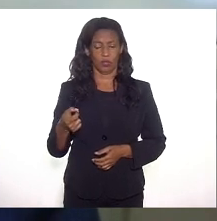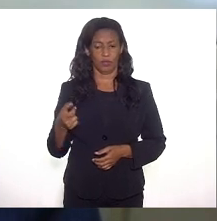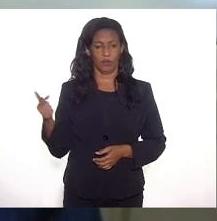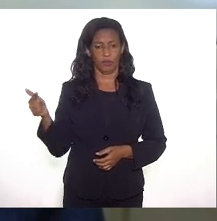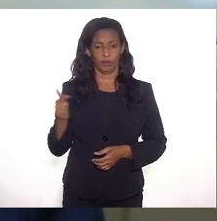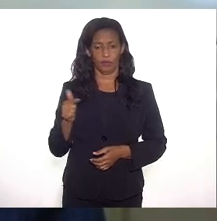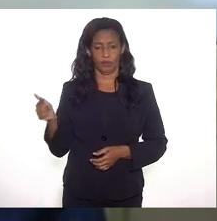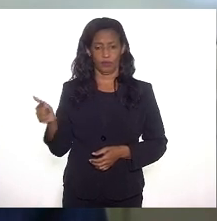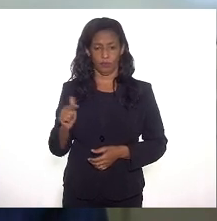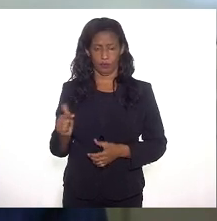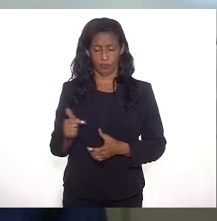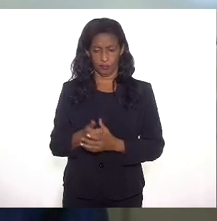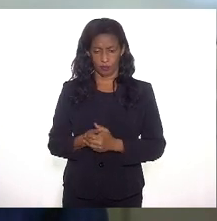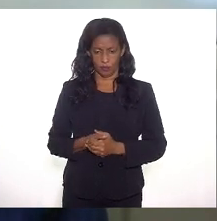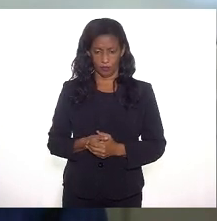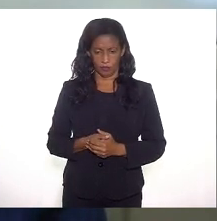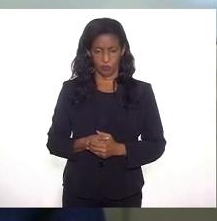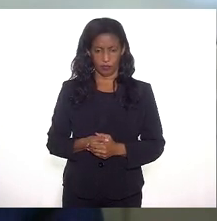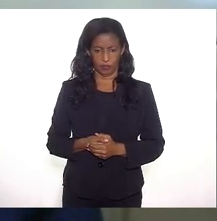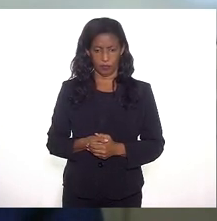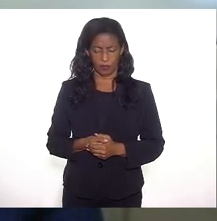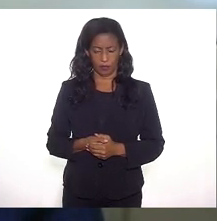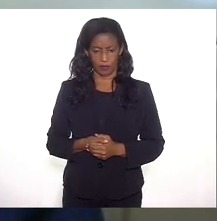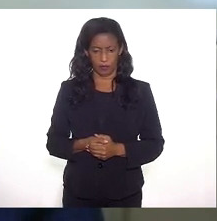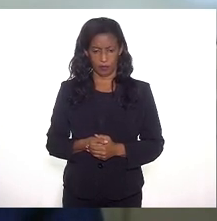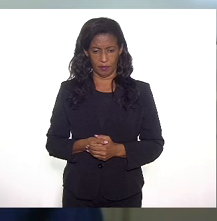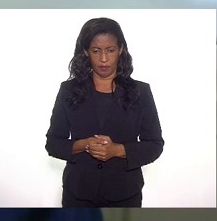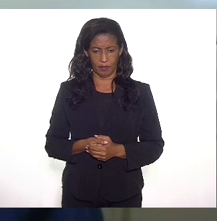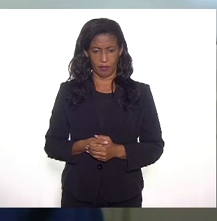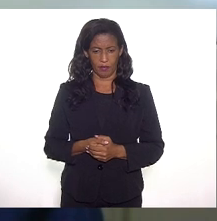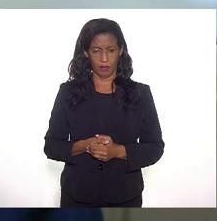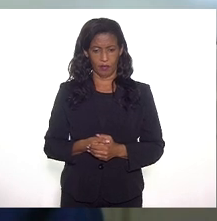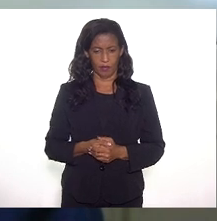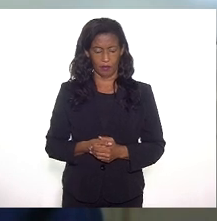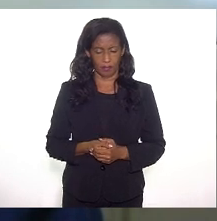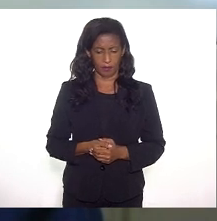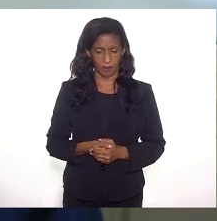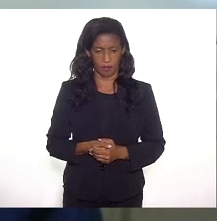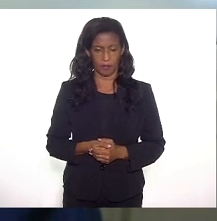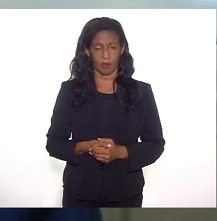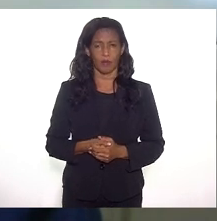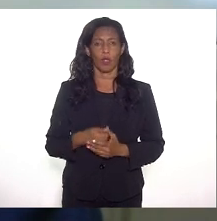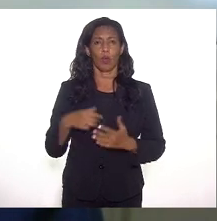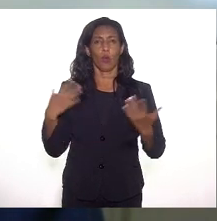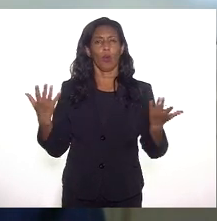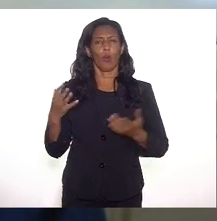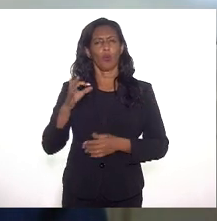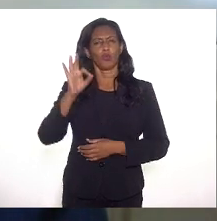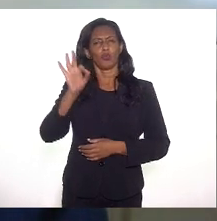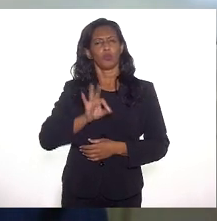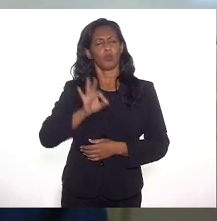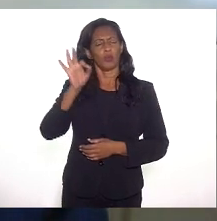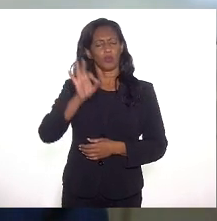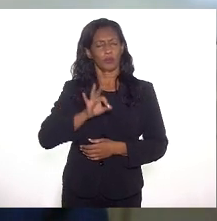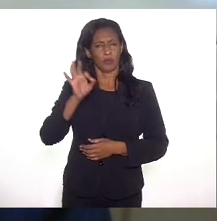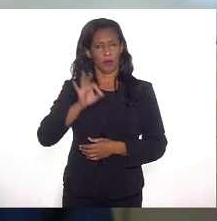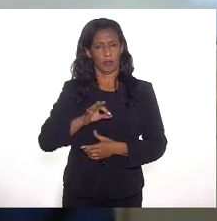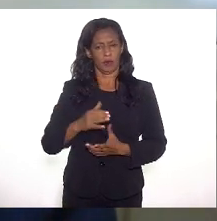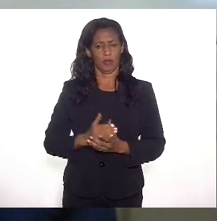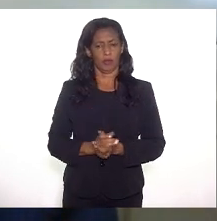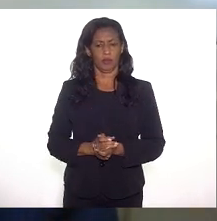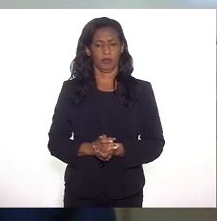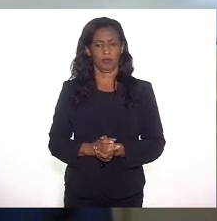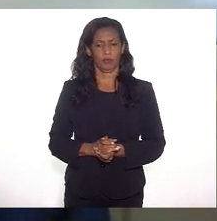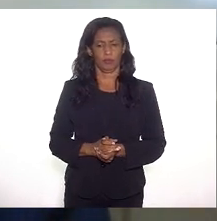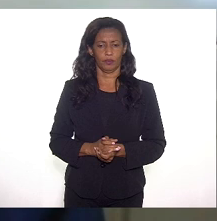2032. E a outra definição da alíquota de 3 pontos percentuais para